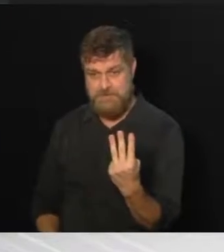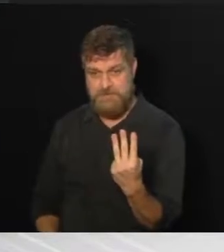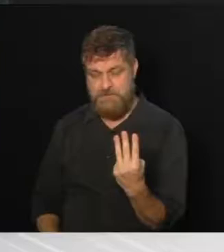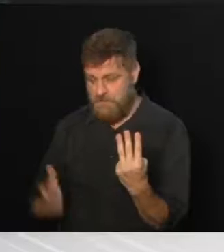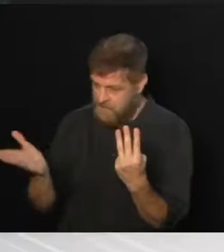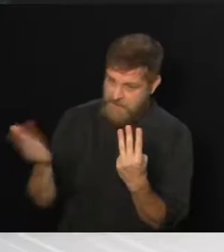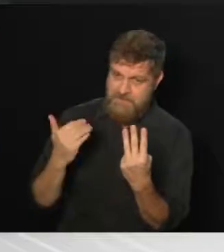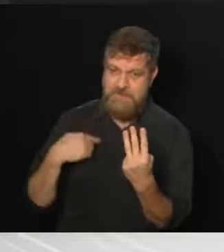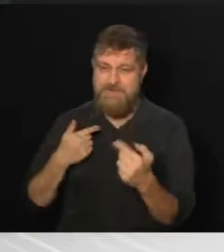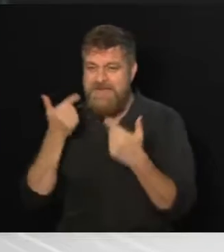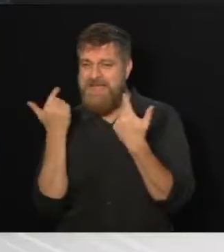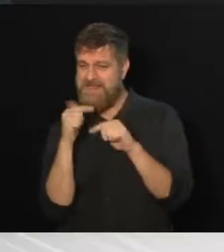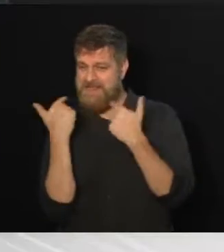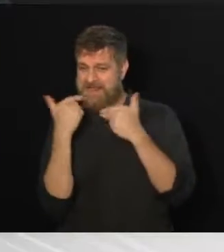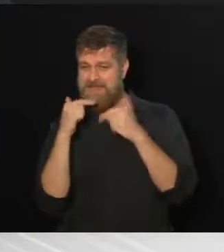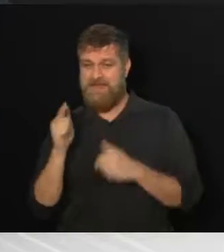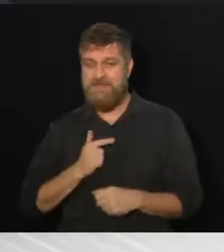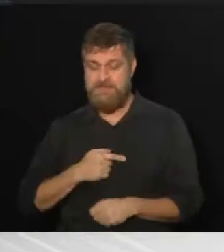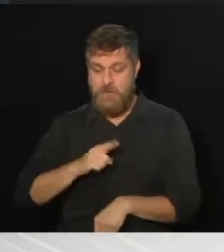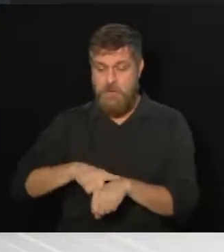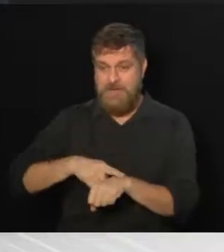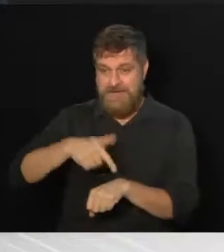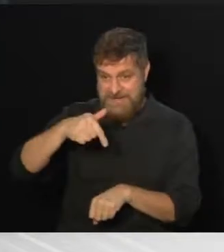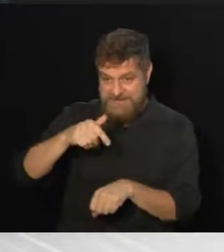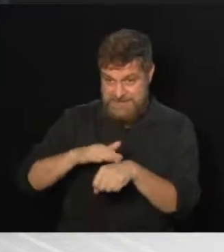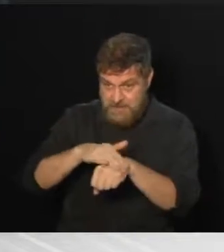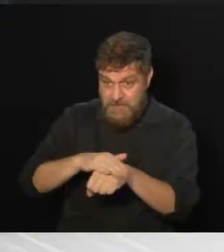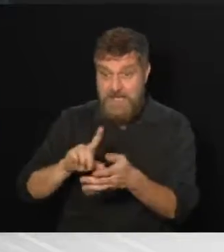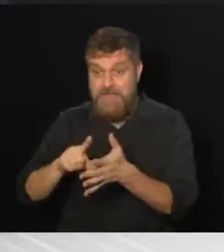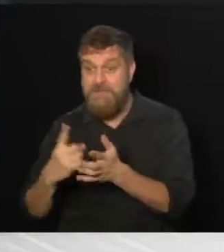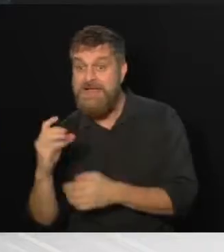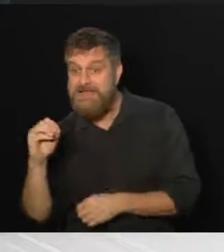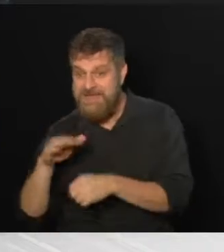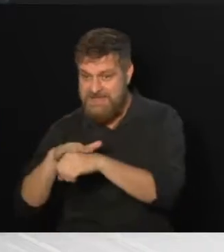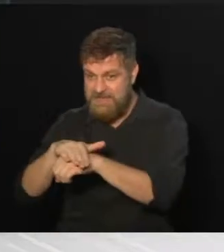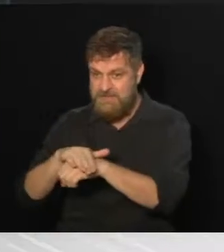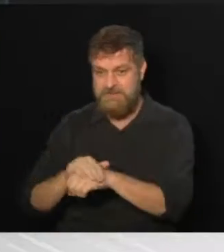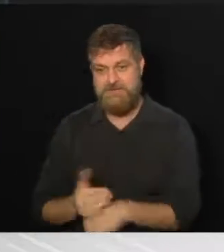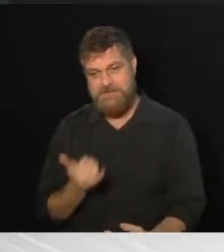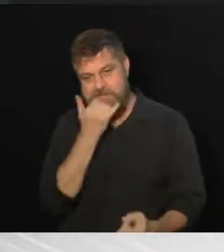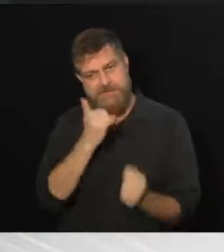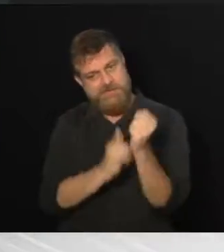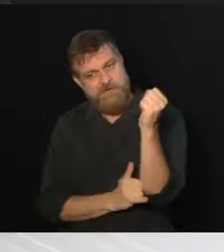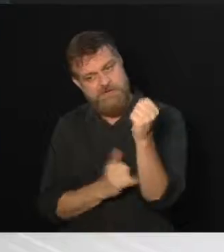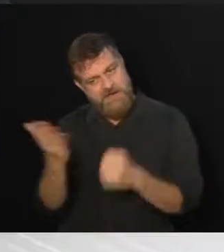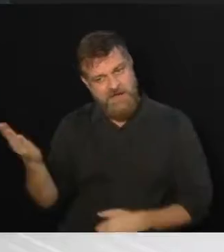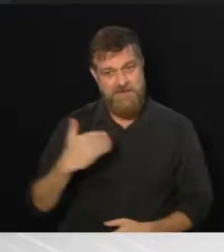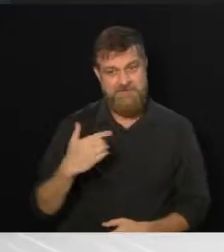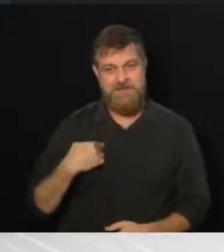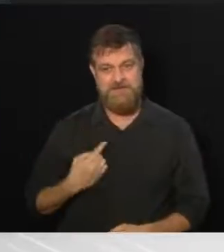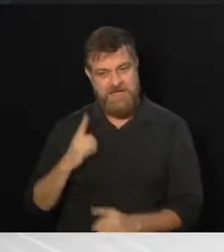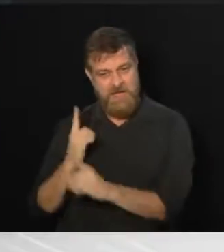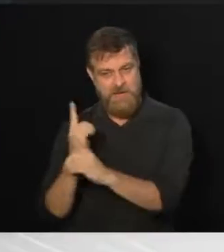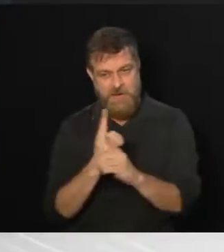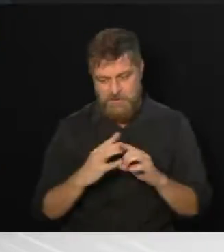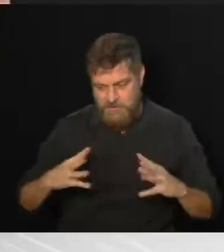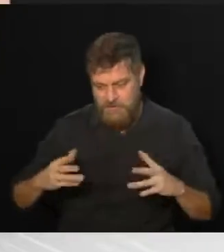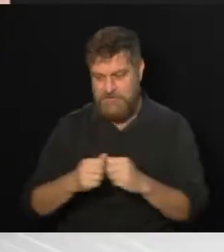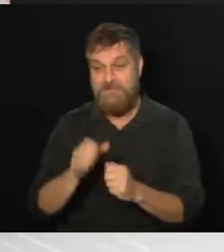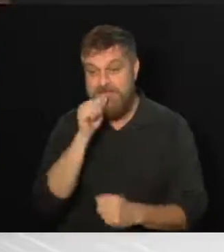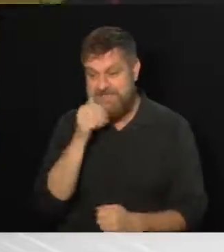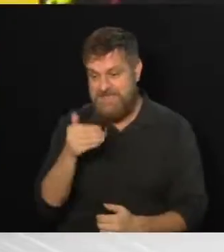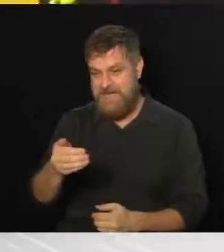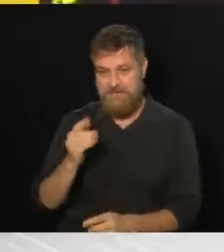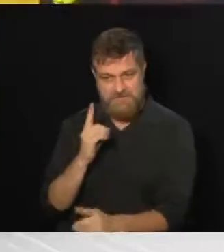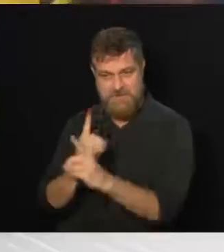encosta lá pra dar muita risada. Tem a sessão às 19 e às 22 horas. Então você não tem desculpa pra não ir, beleza? Encontro todo mundo lá. Até sábado,